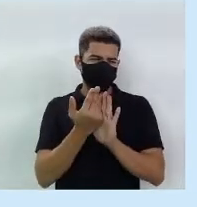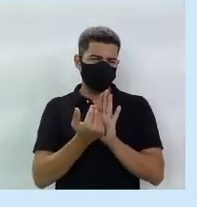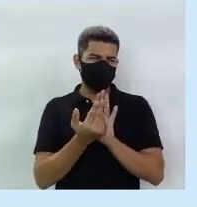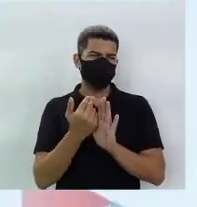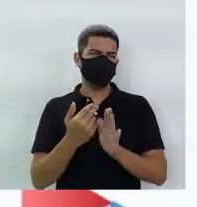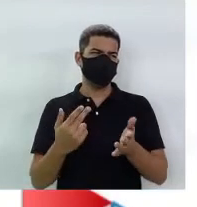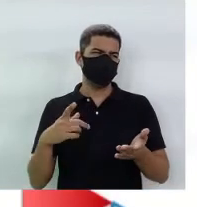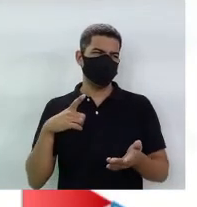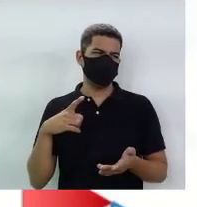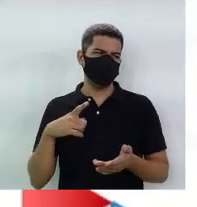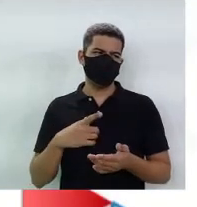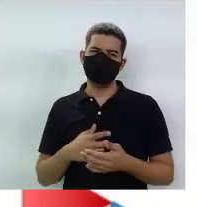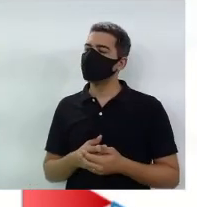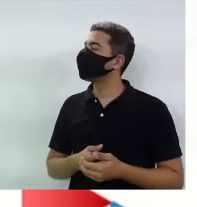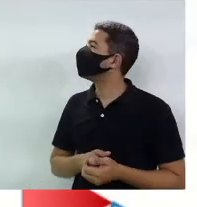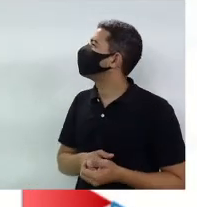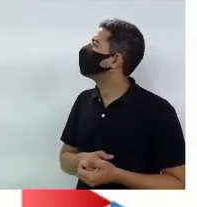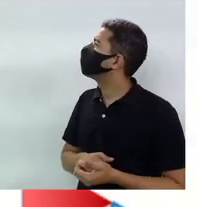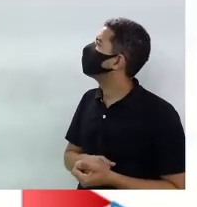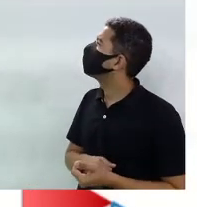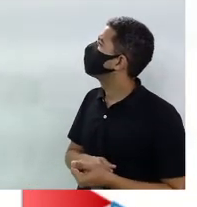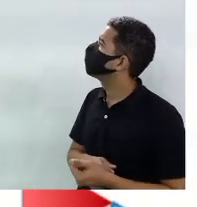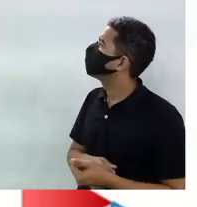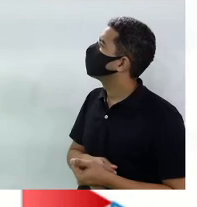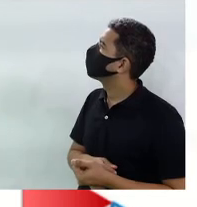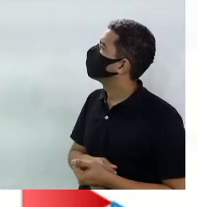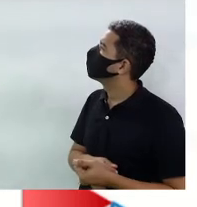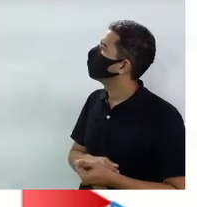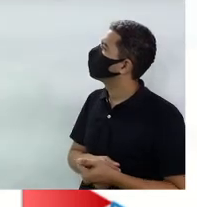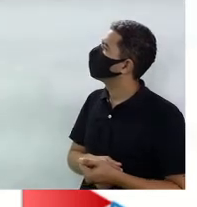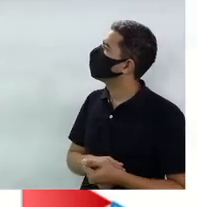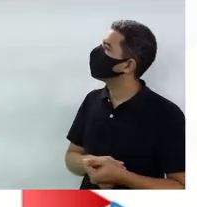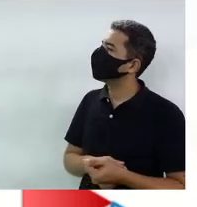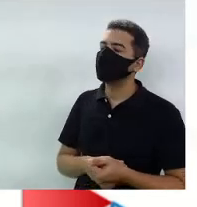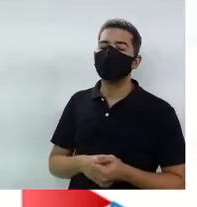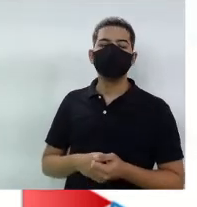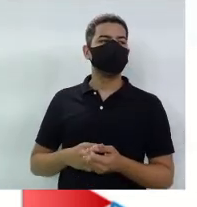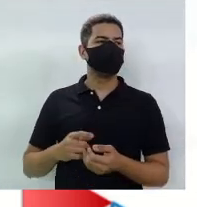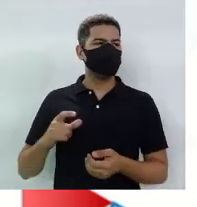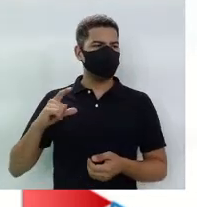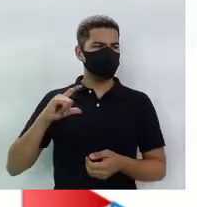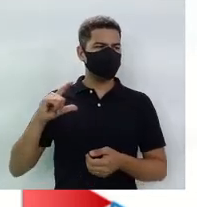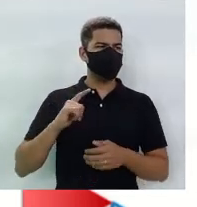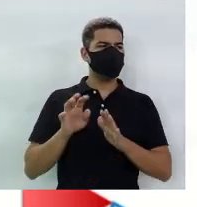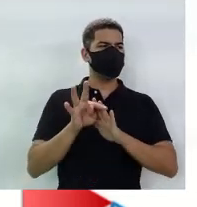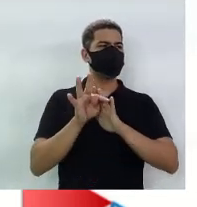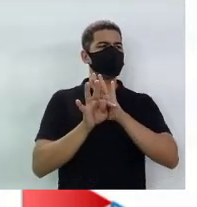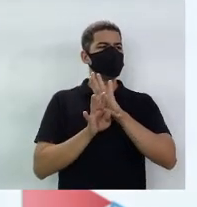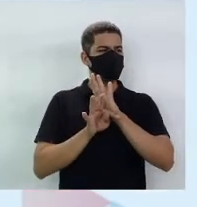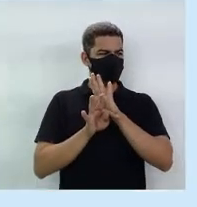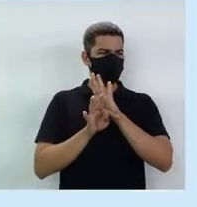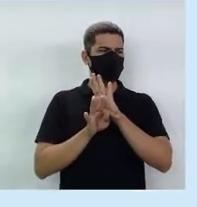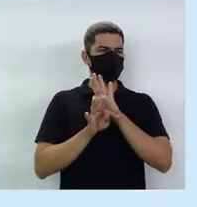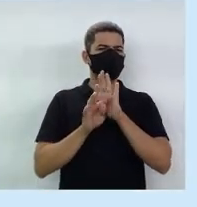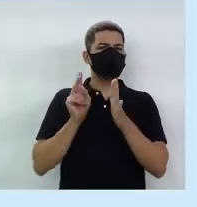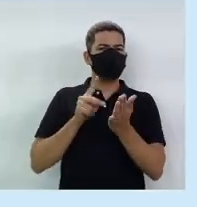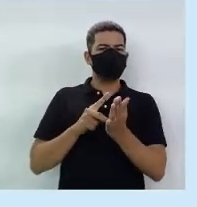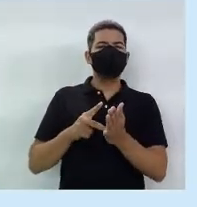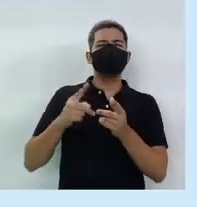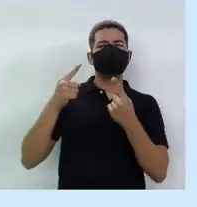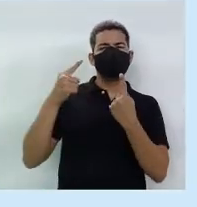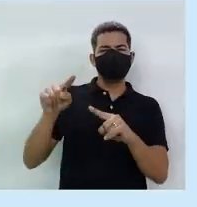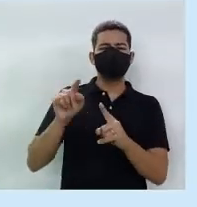vez que esse texto que está aí pertence ao mundo literário e é um texto de resistência, de